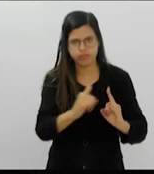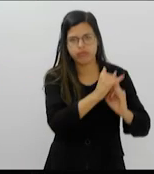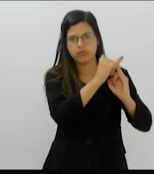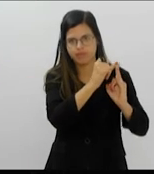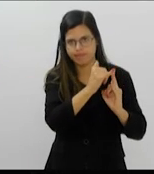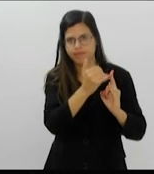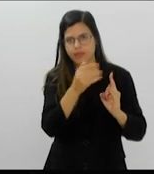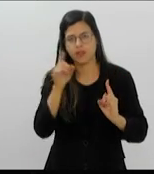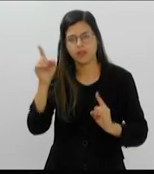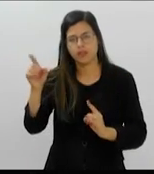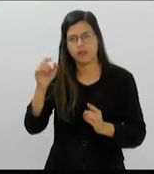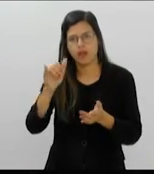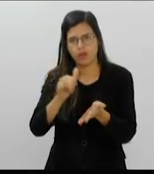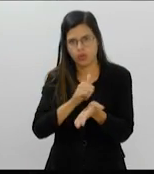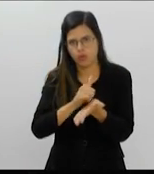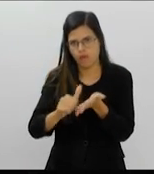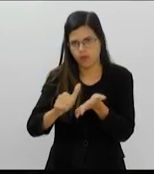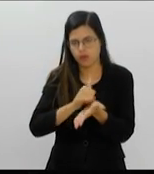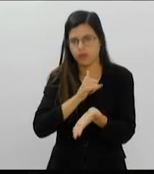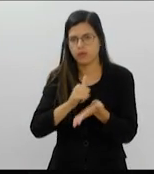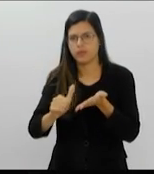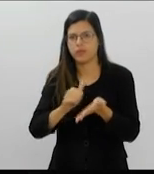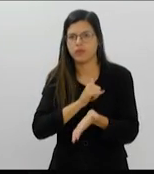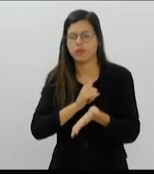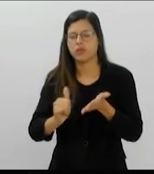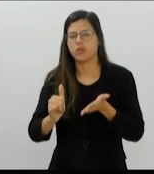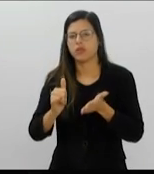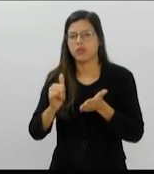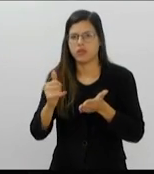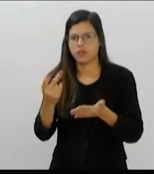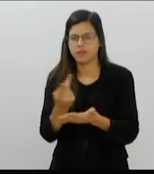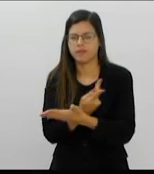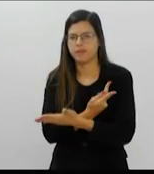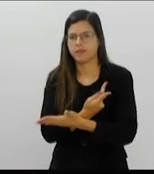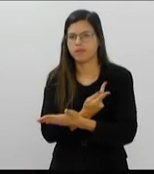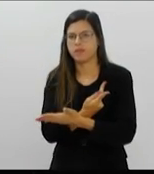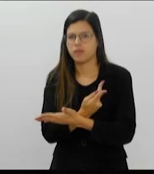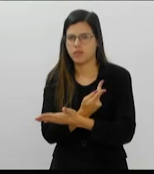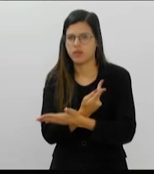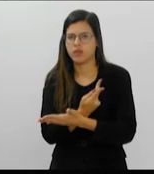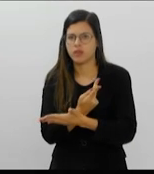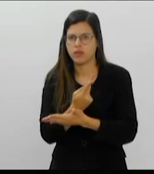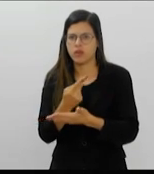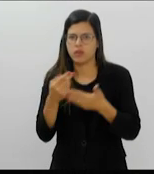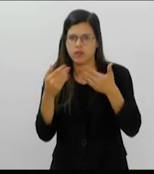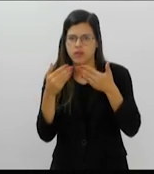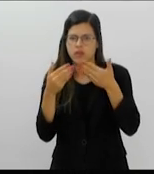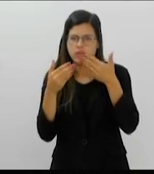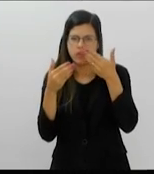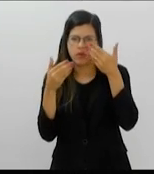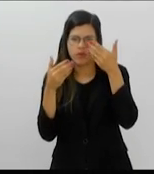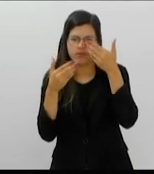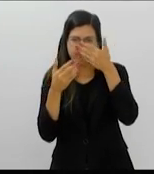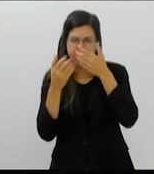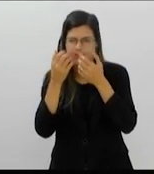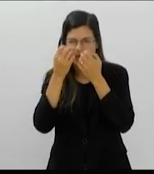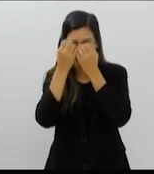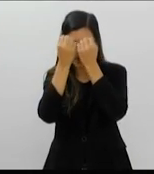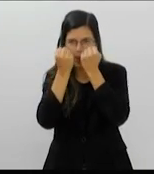em Nova York, aquele atentado terrorista de triste memória.